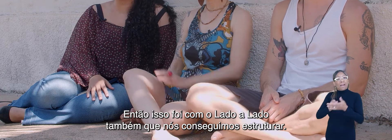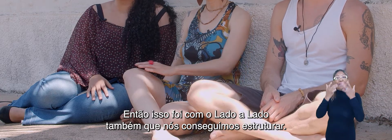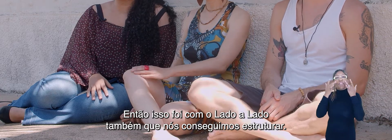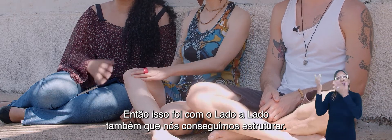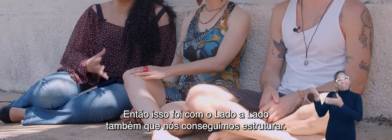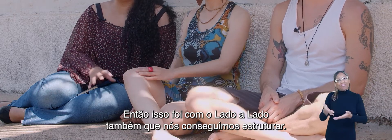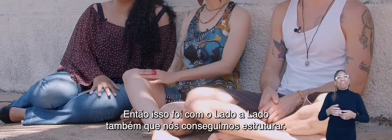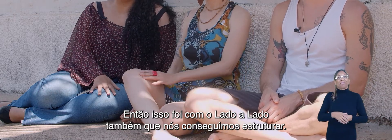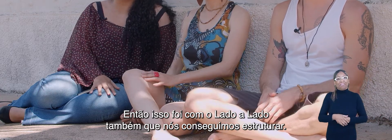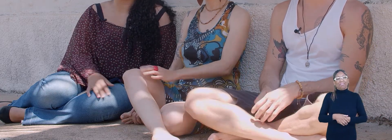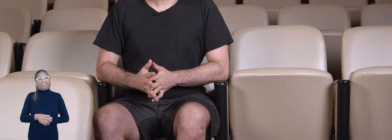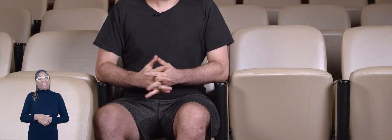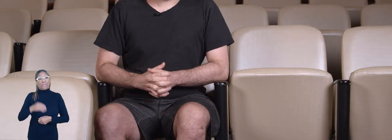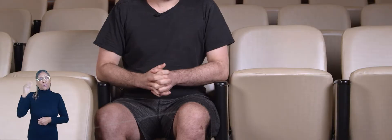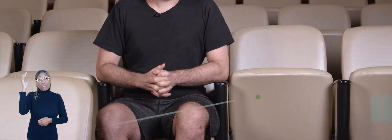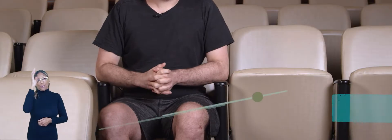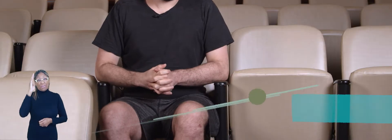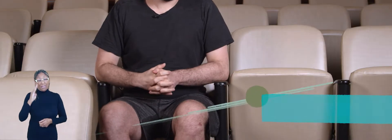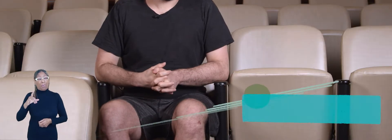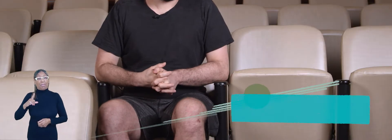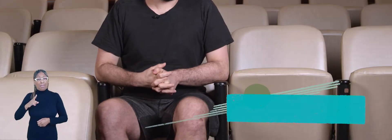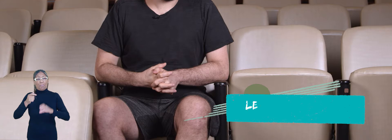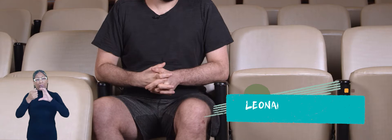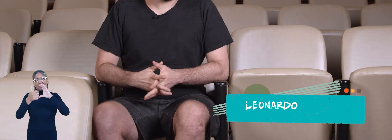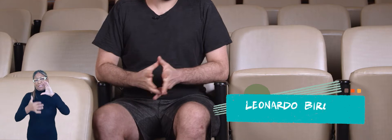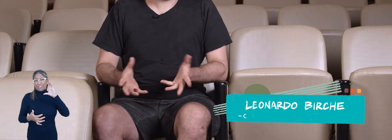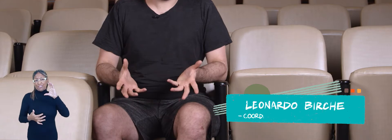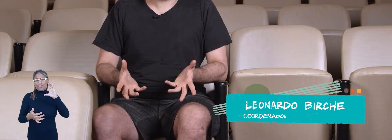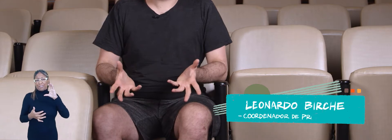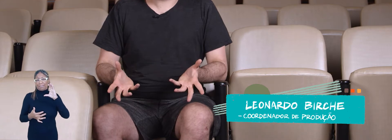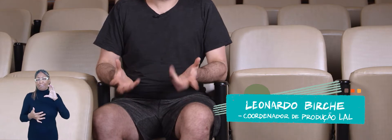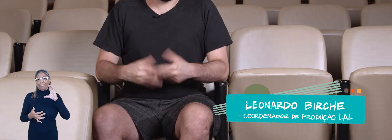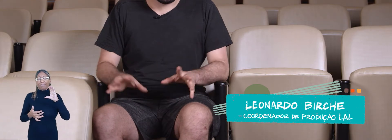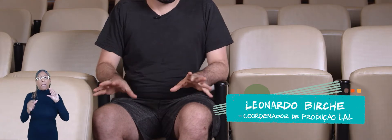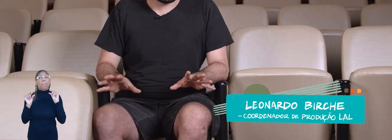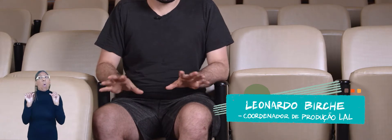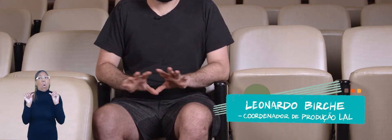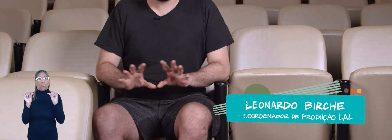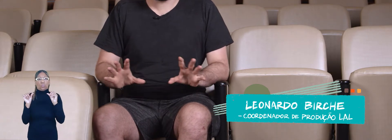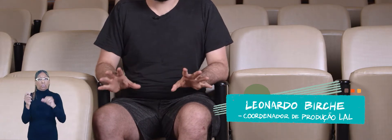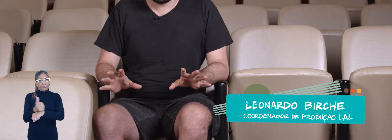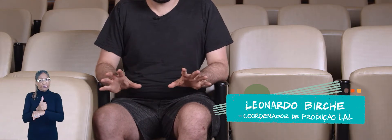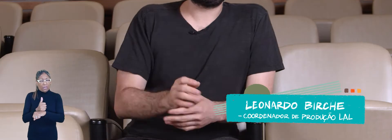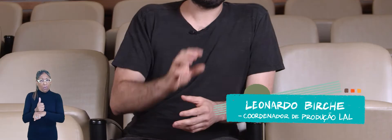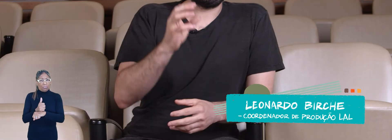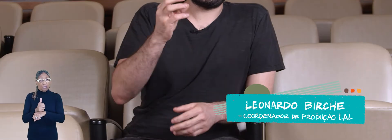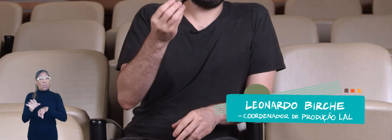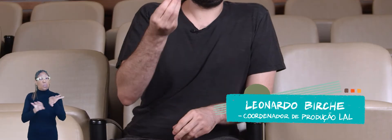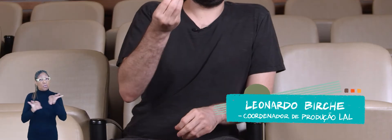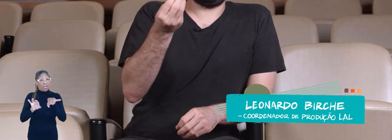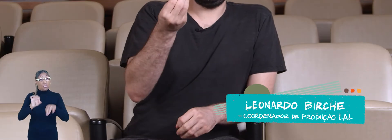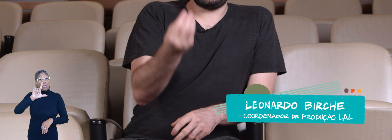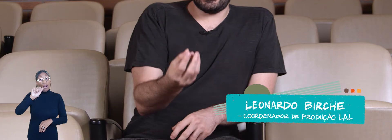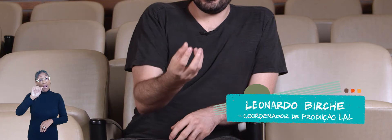que nós conseguimos estruturar. Leonardo No Brasil, a gente tem uma característica de ter pouca profissionalização. O Lado a